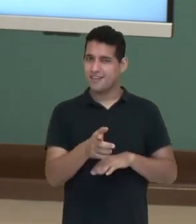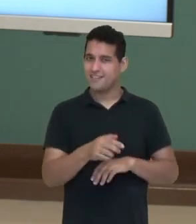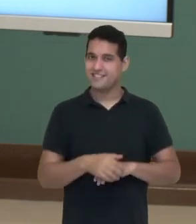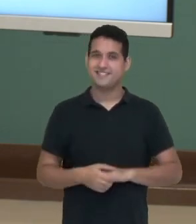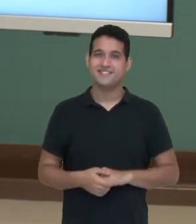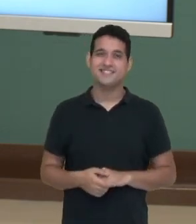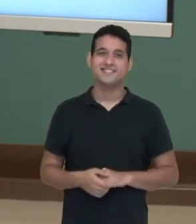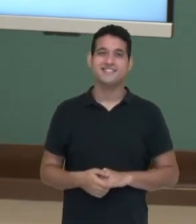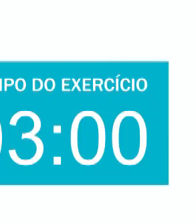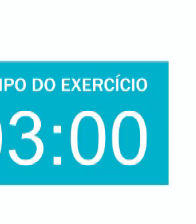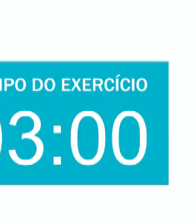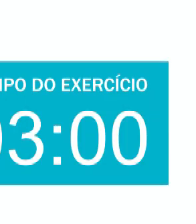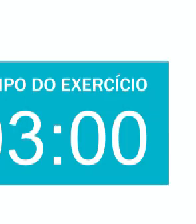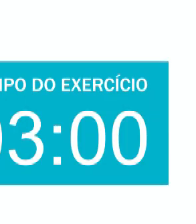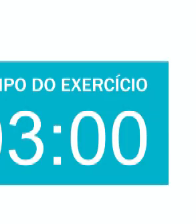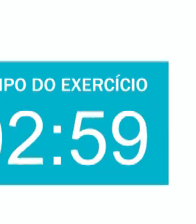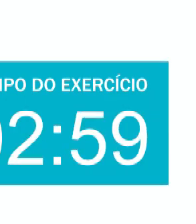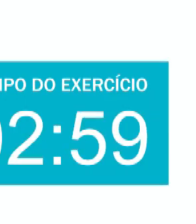já volto.